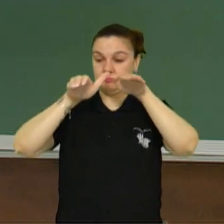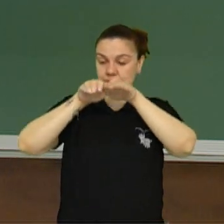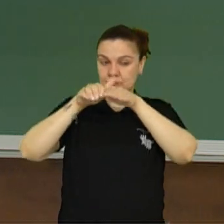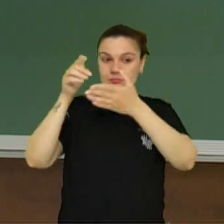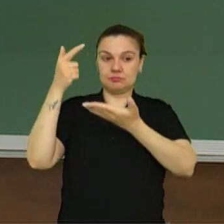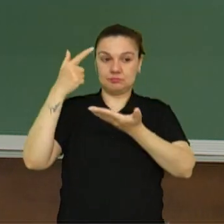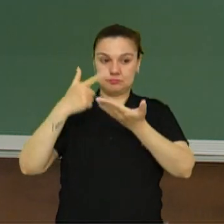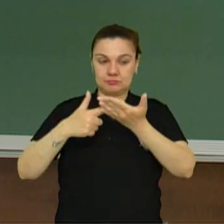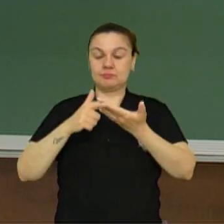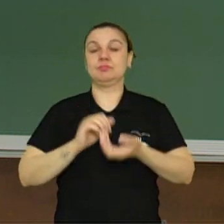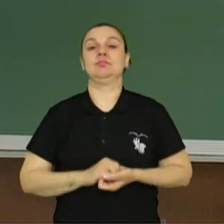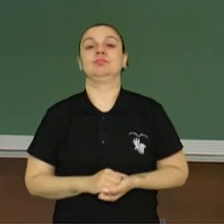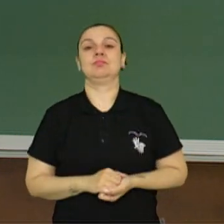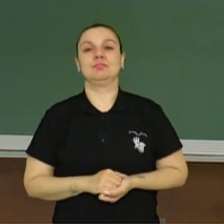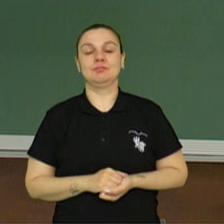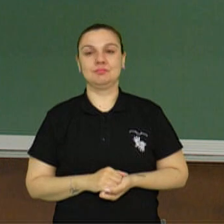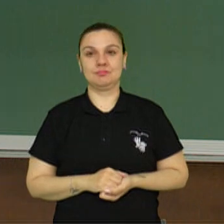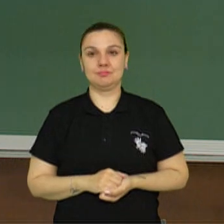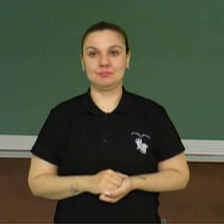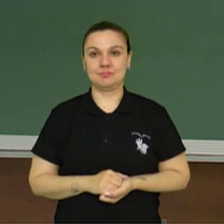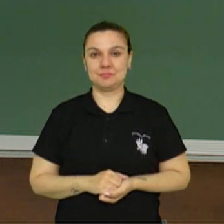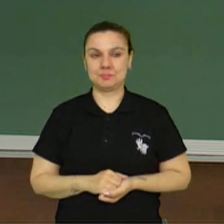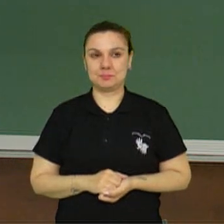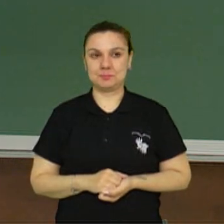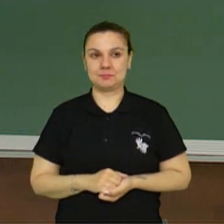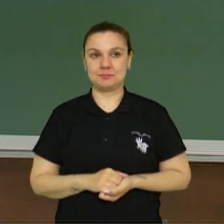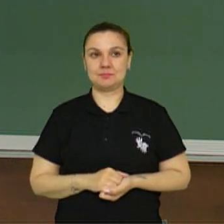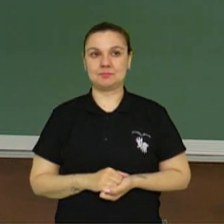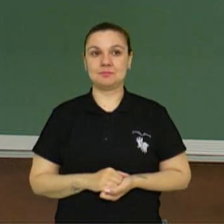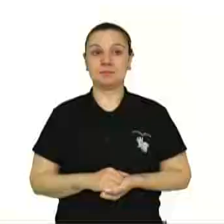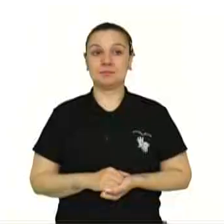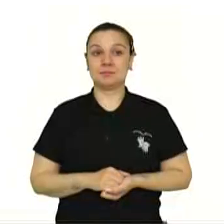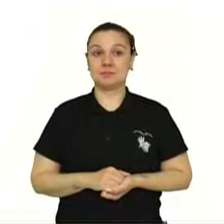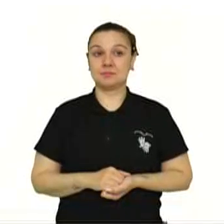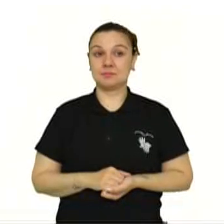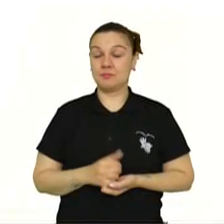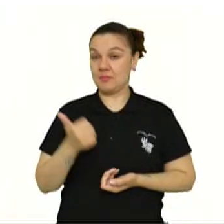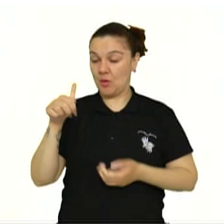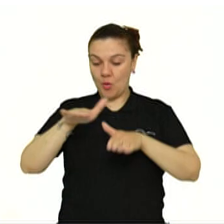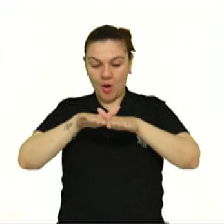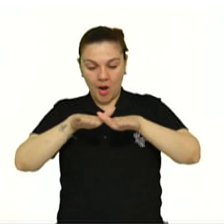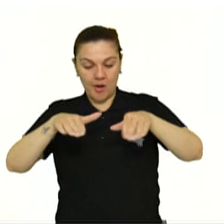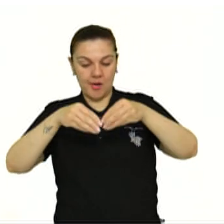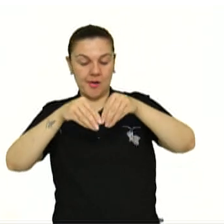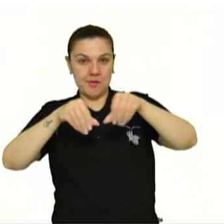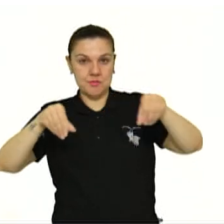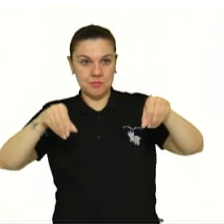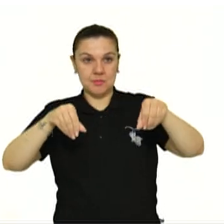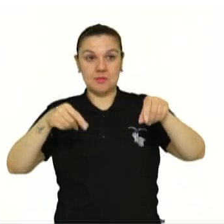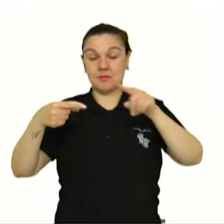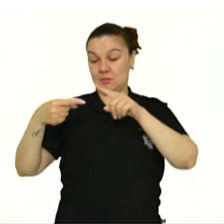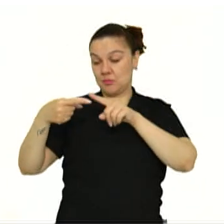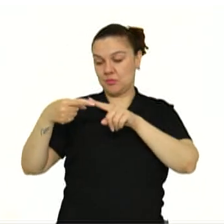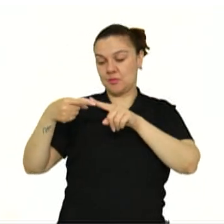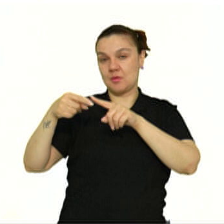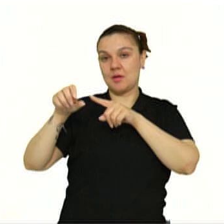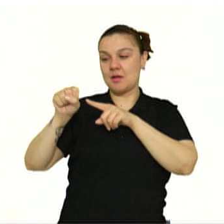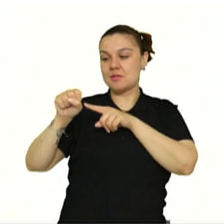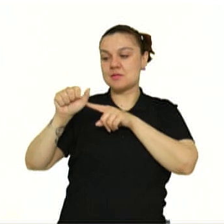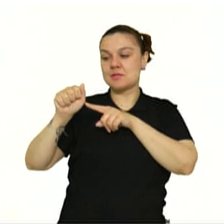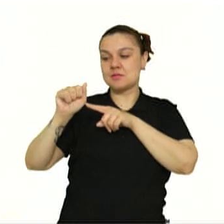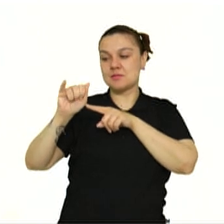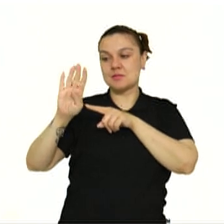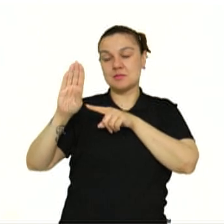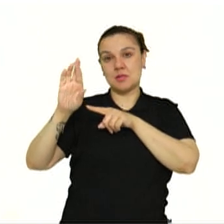fizeram essa quadra que se fecha. As superfícies, elas podem ser de saibro. O que é o